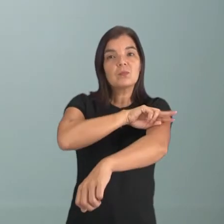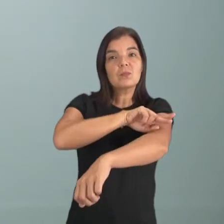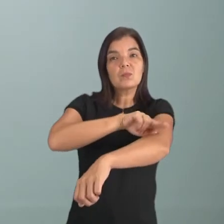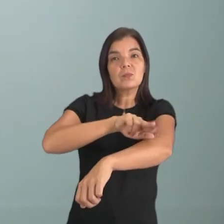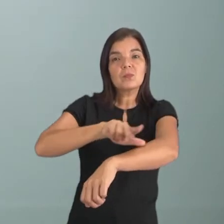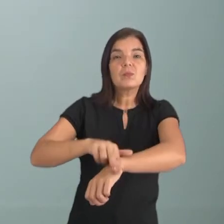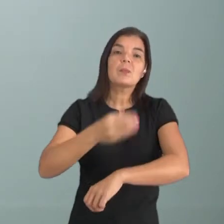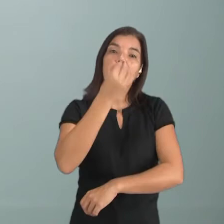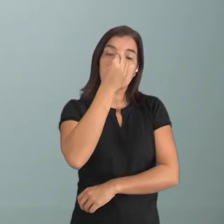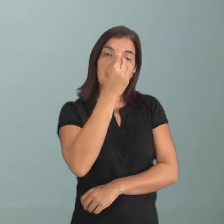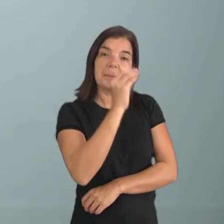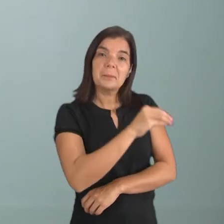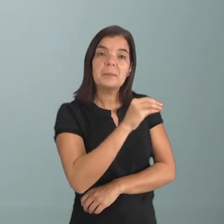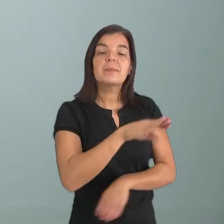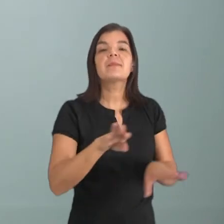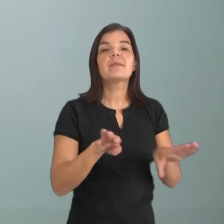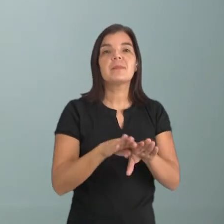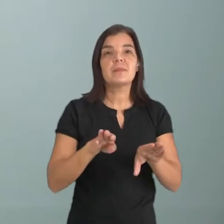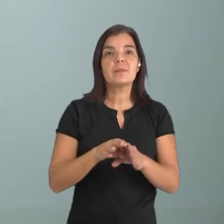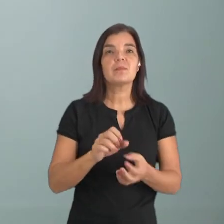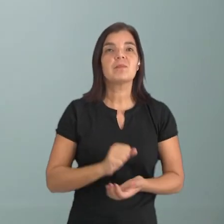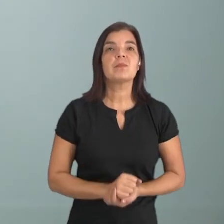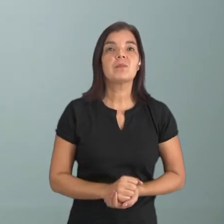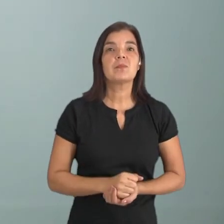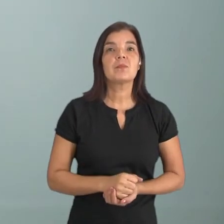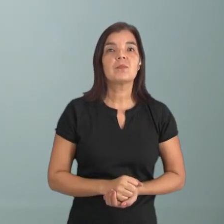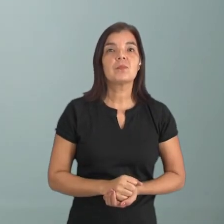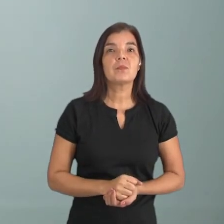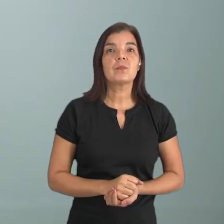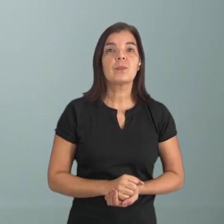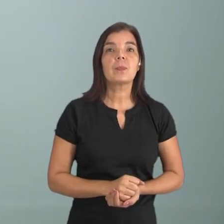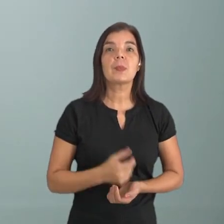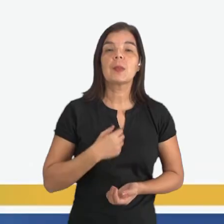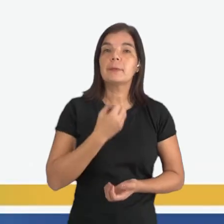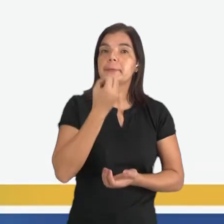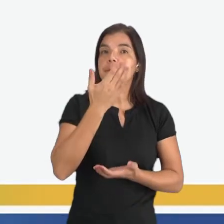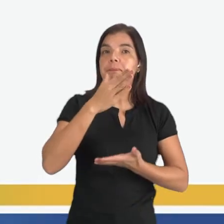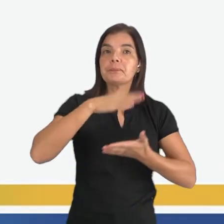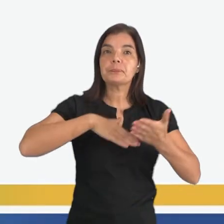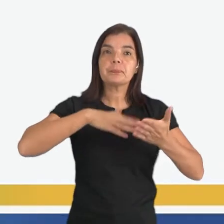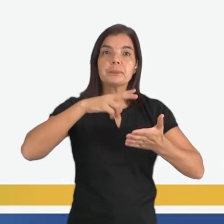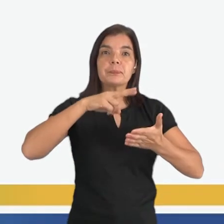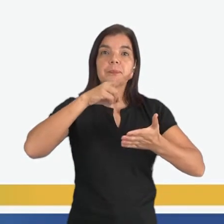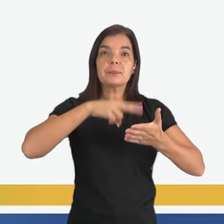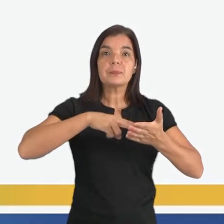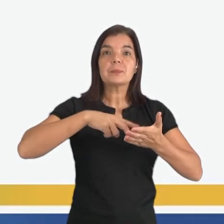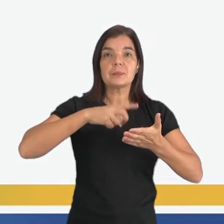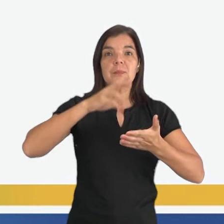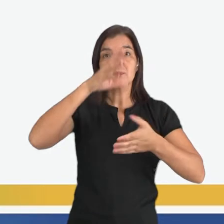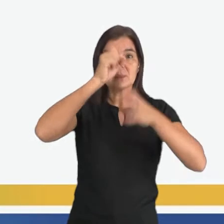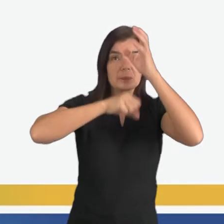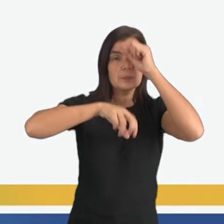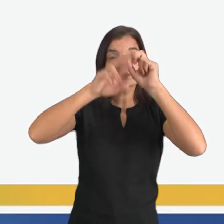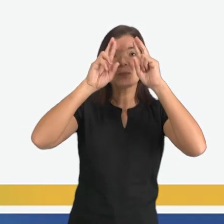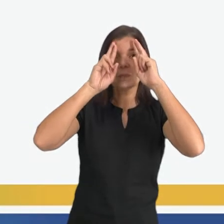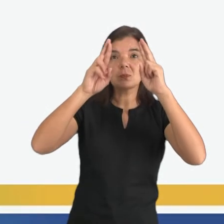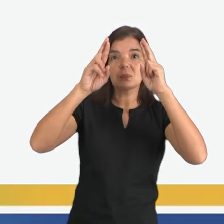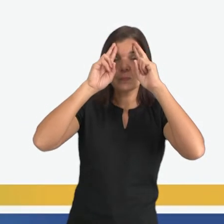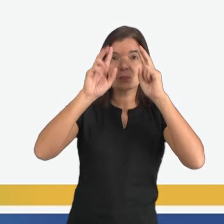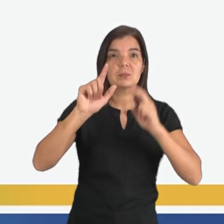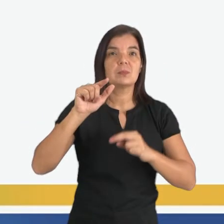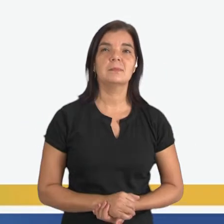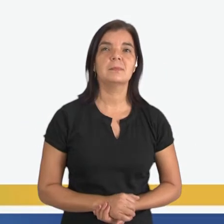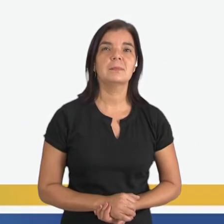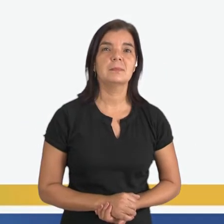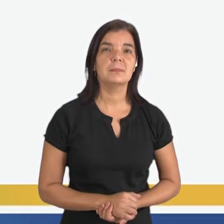né? Defendo, né? Lá nas tradições, aprender a manter o respeito ao outro. Isso é muito